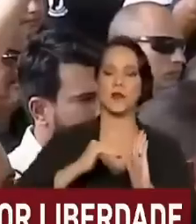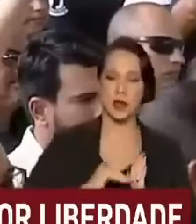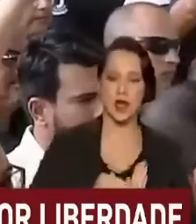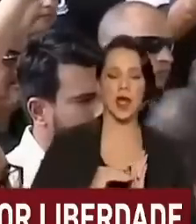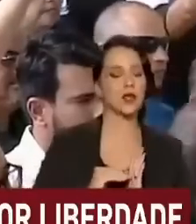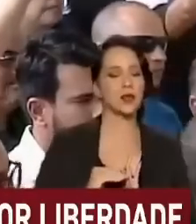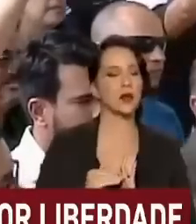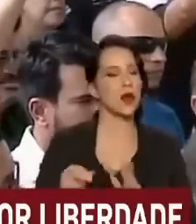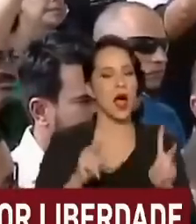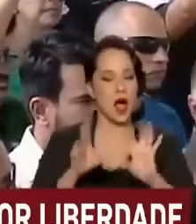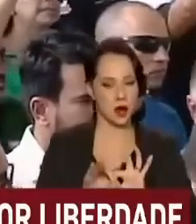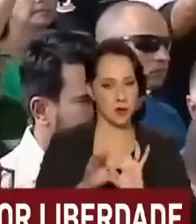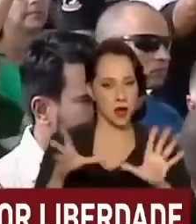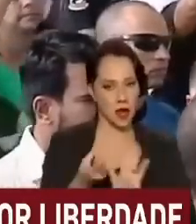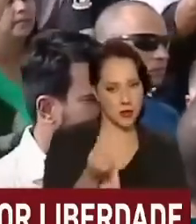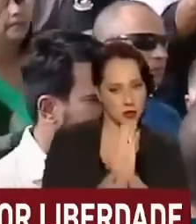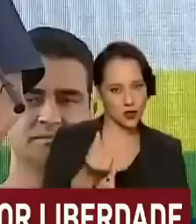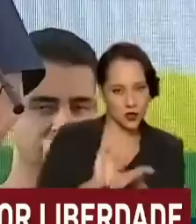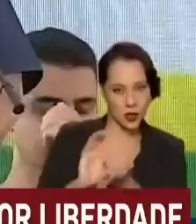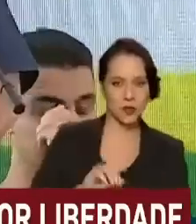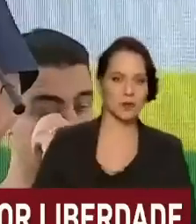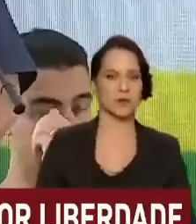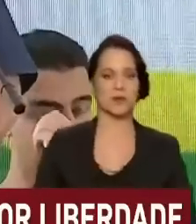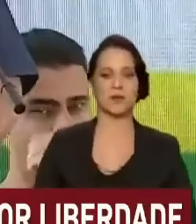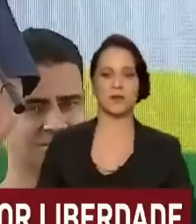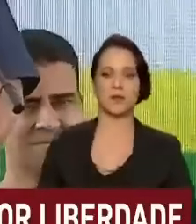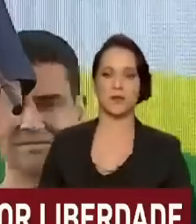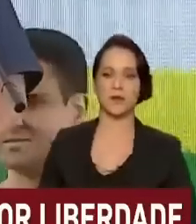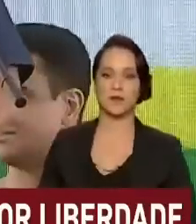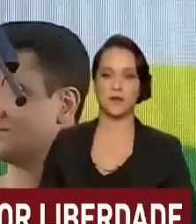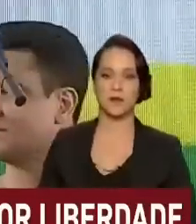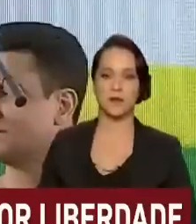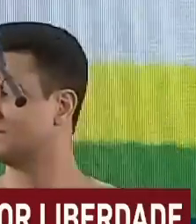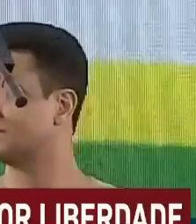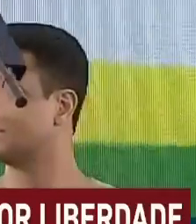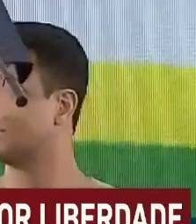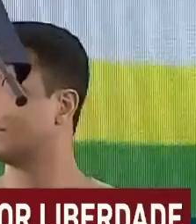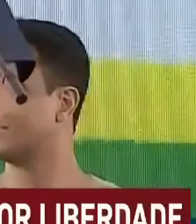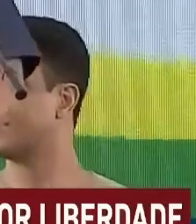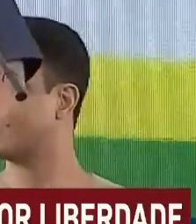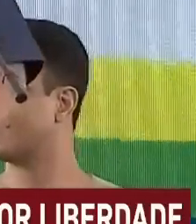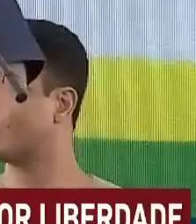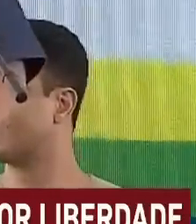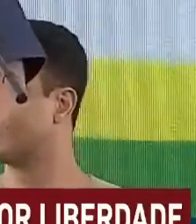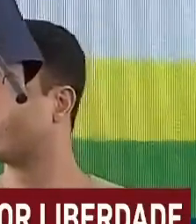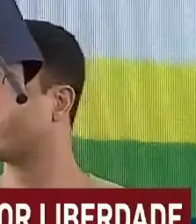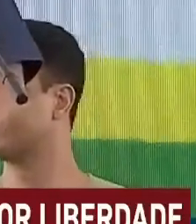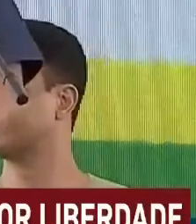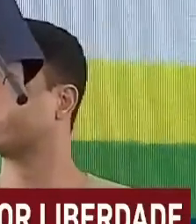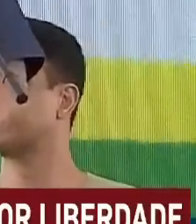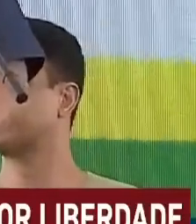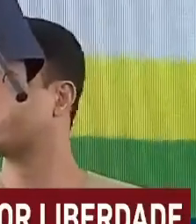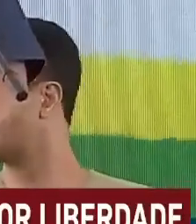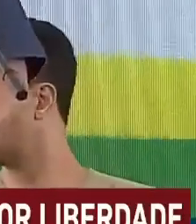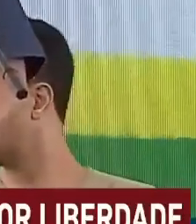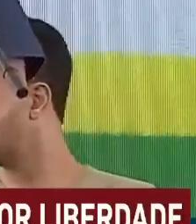no tocante a liberação de recursos mas concluímos a obra a obra está praticamente só